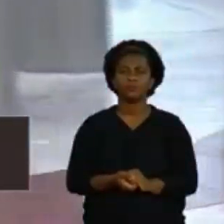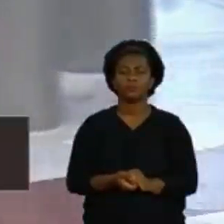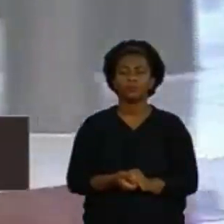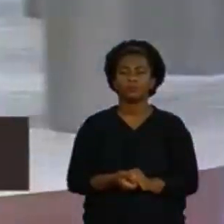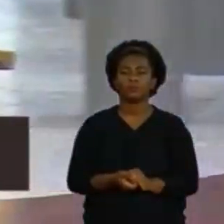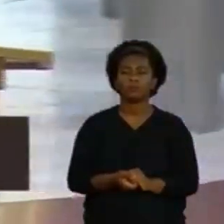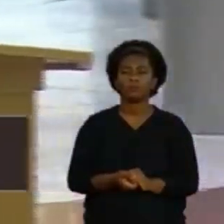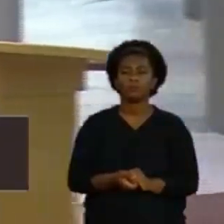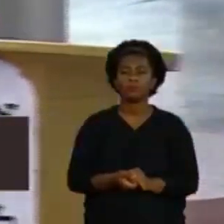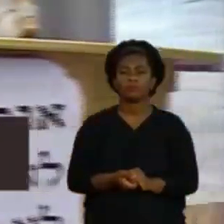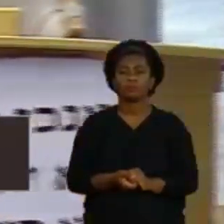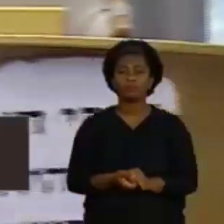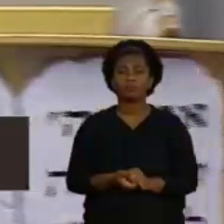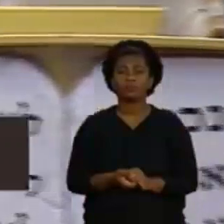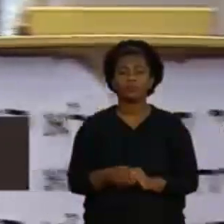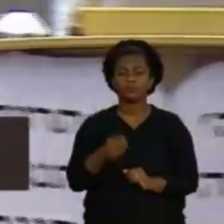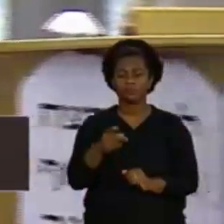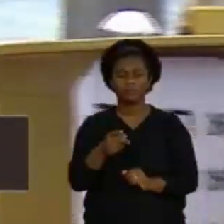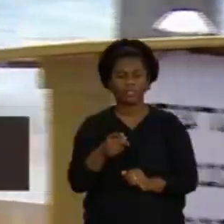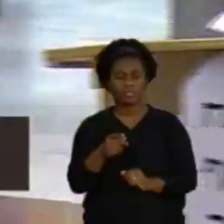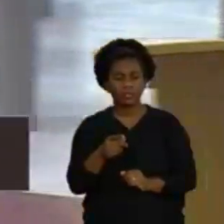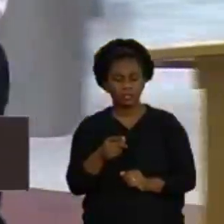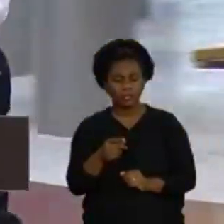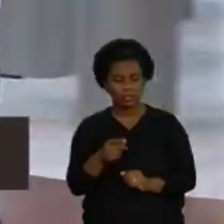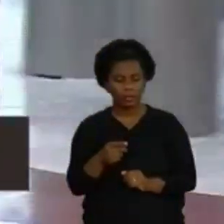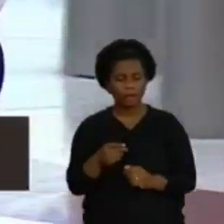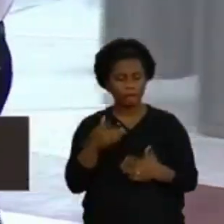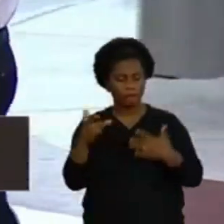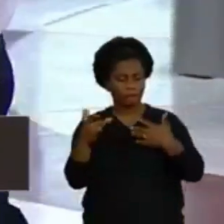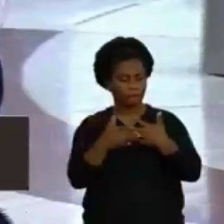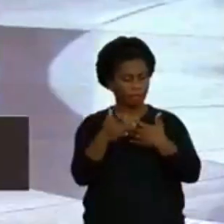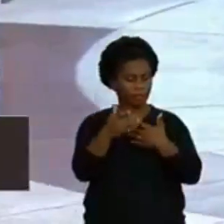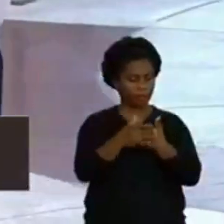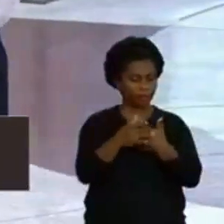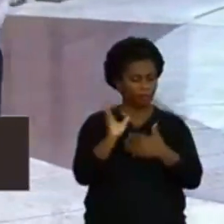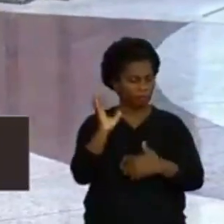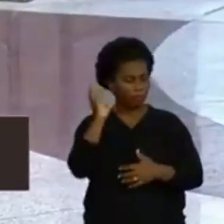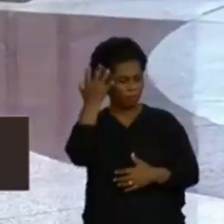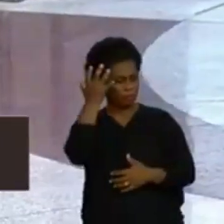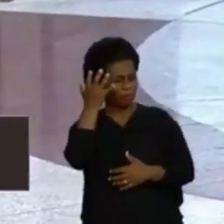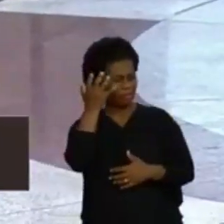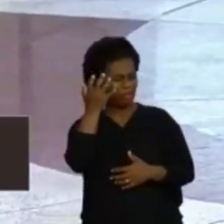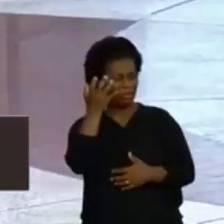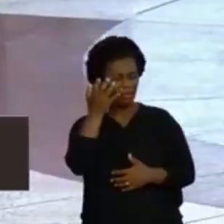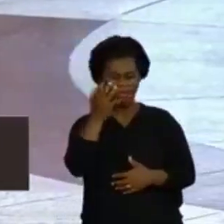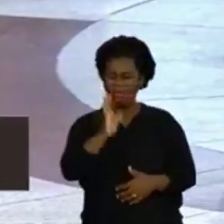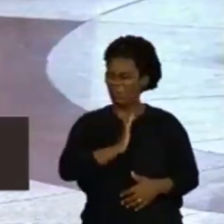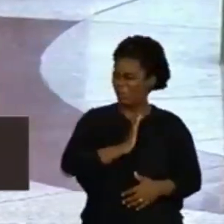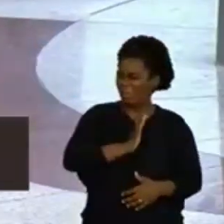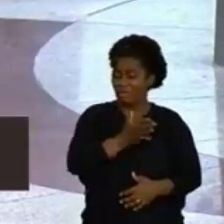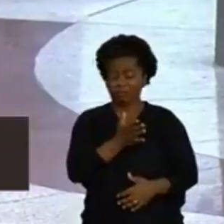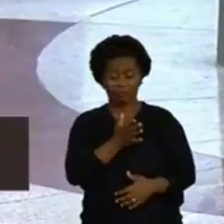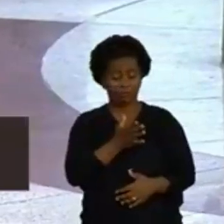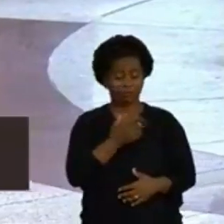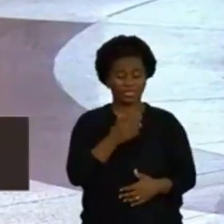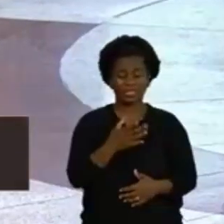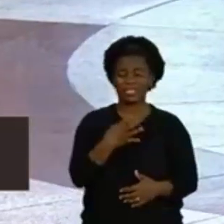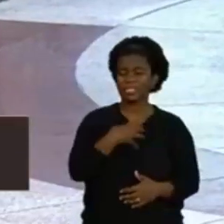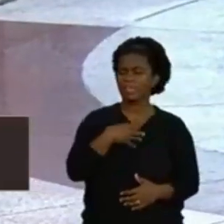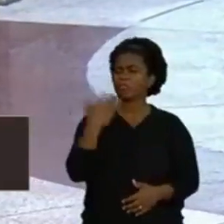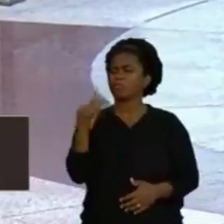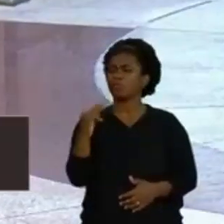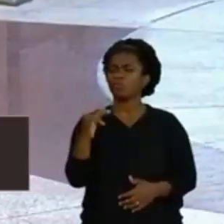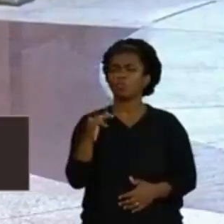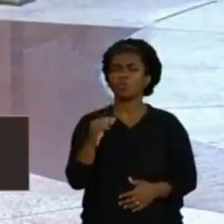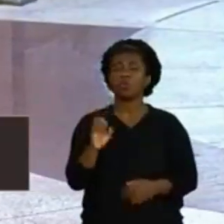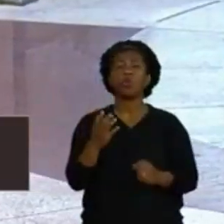você se depara com um exame horrível, com um resultado que você não esperava, quando você sente uma dor, quando se